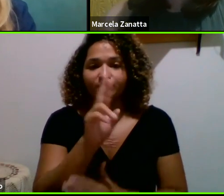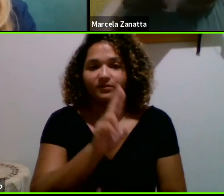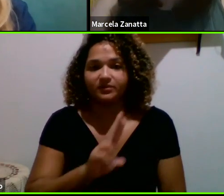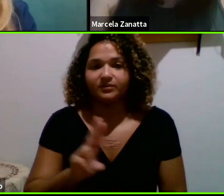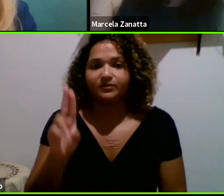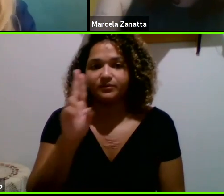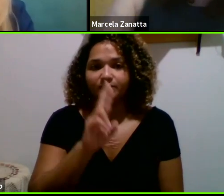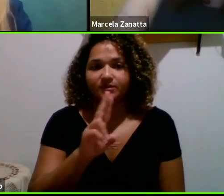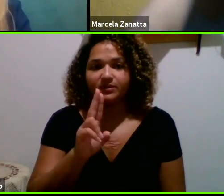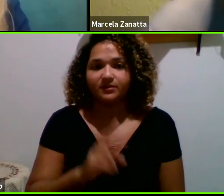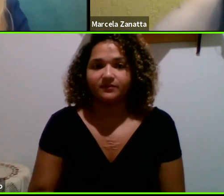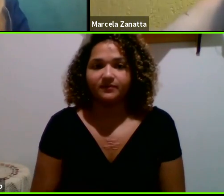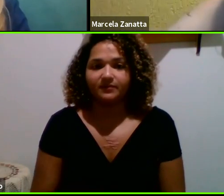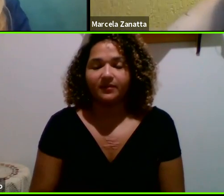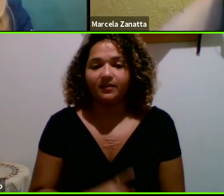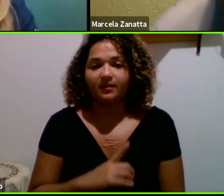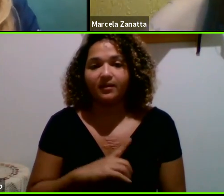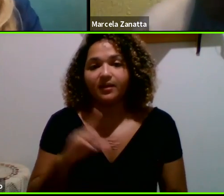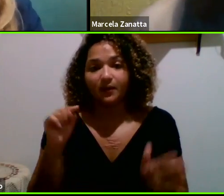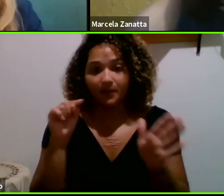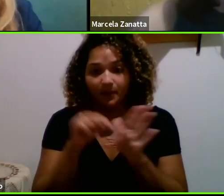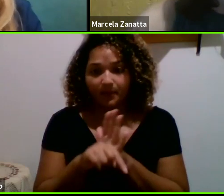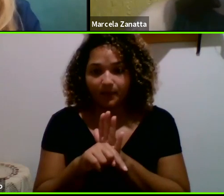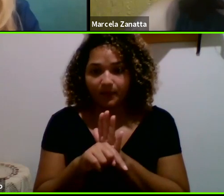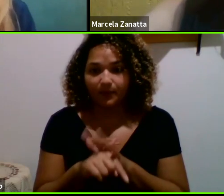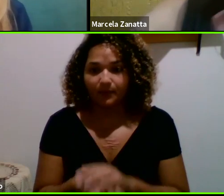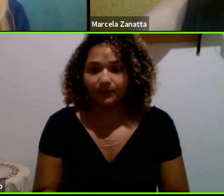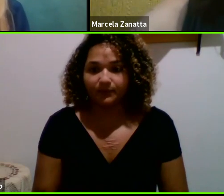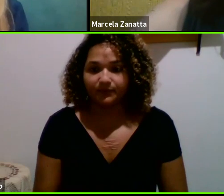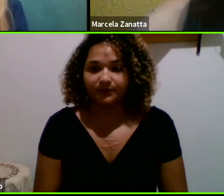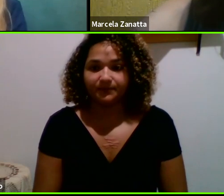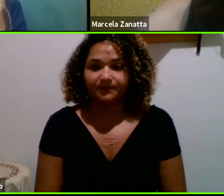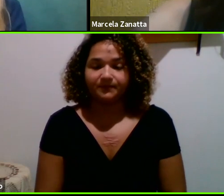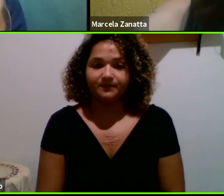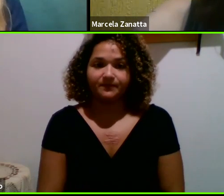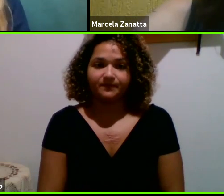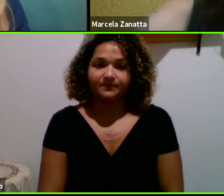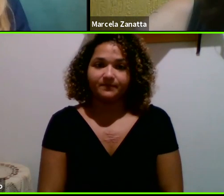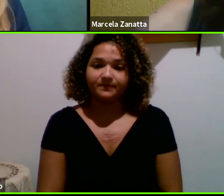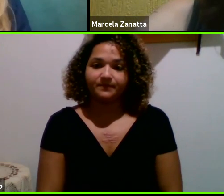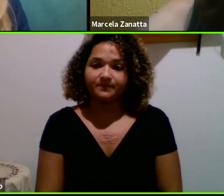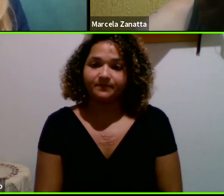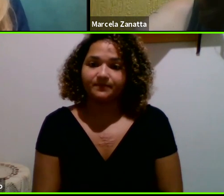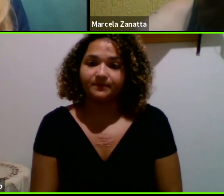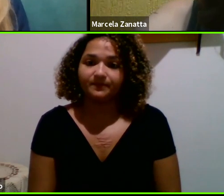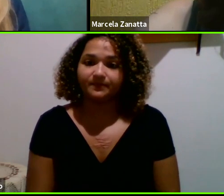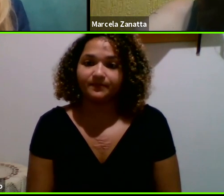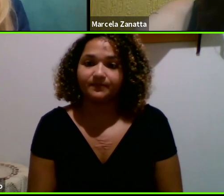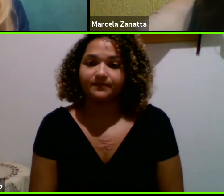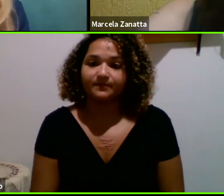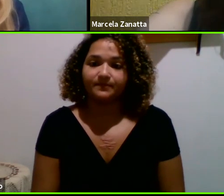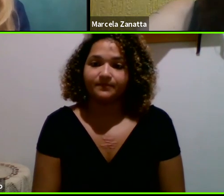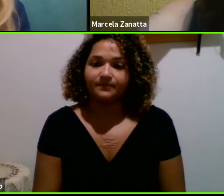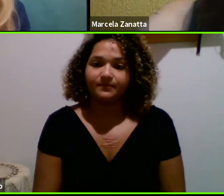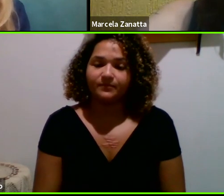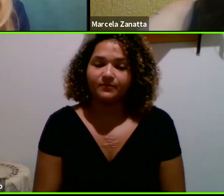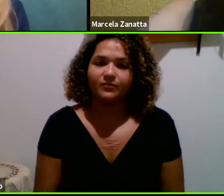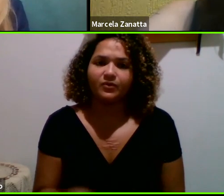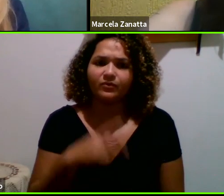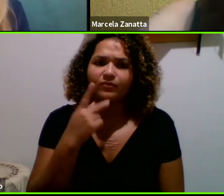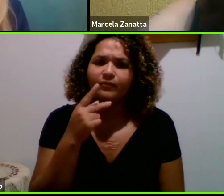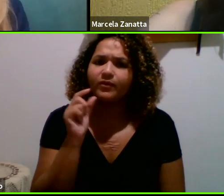pergunta sobre ela, né? Sobre o uso do rebozo. Então, a gente podia falar um